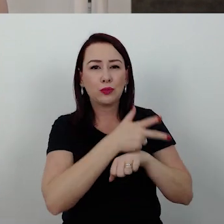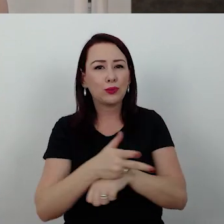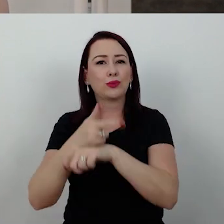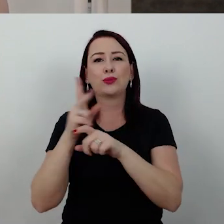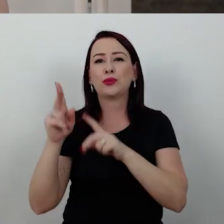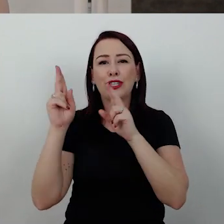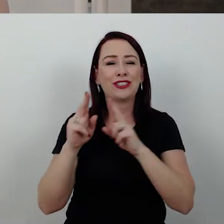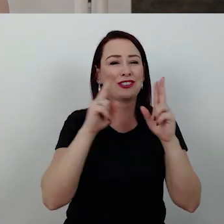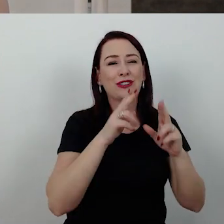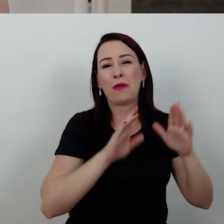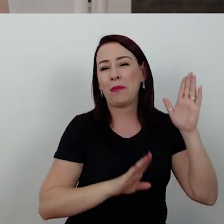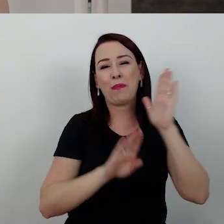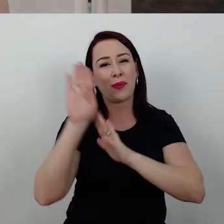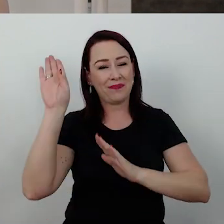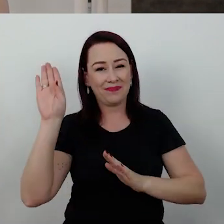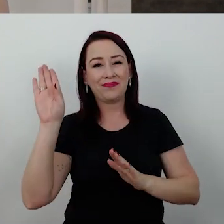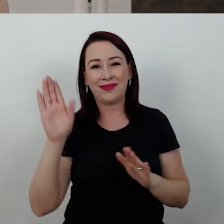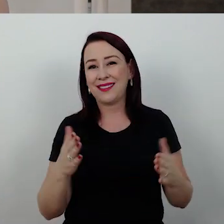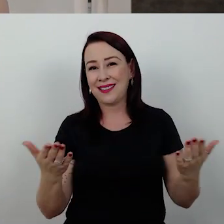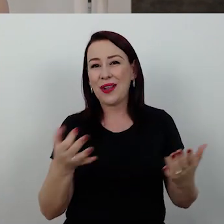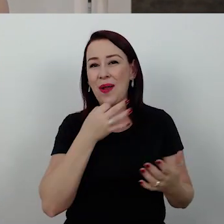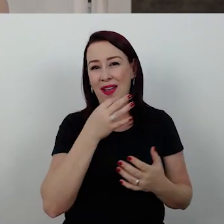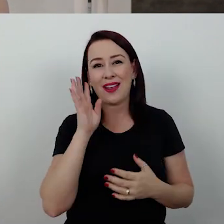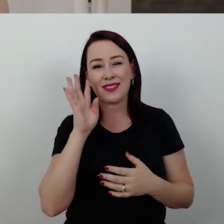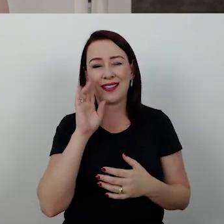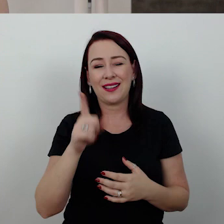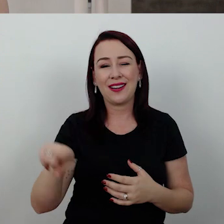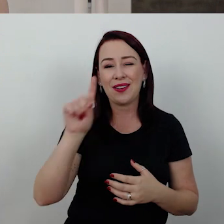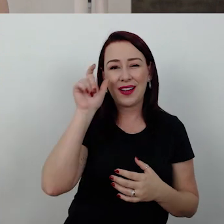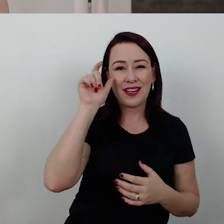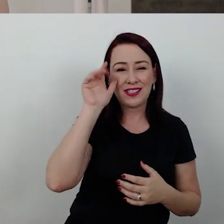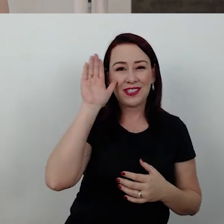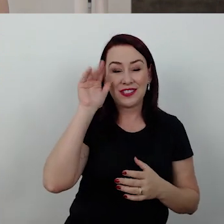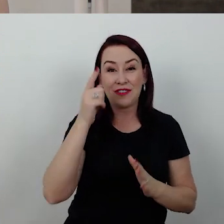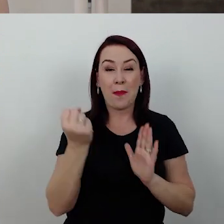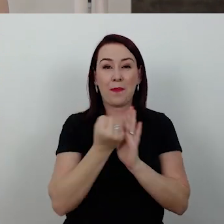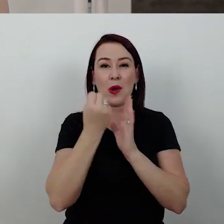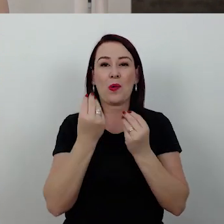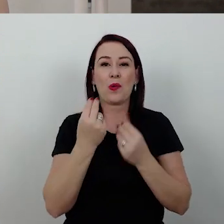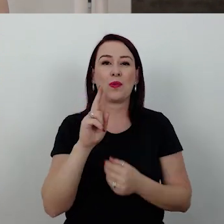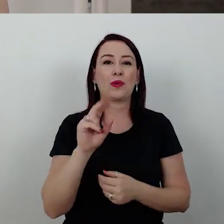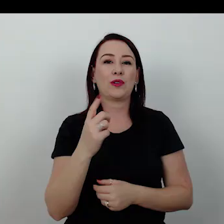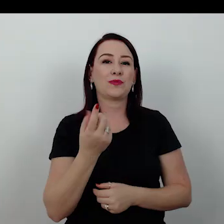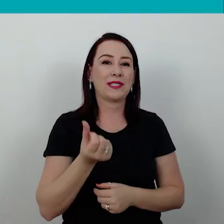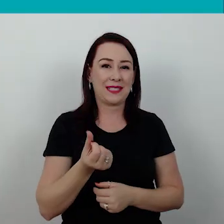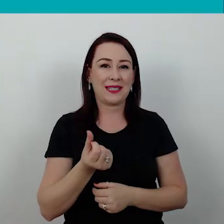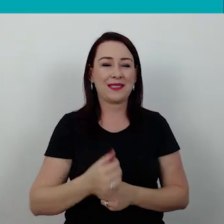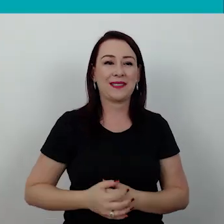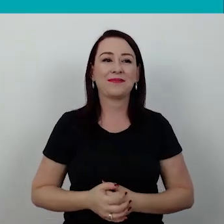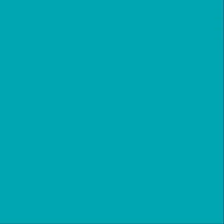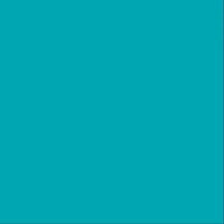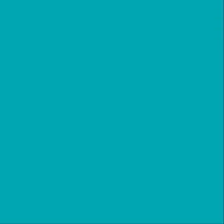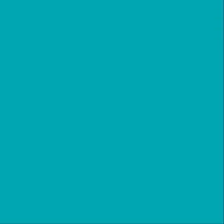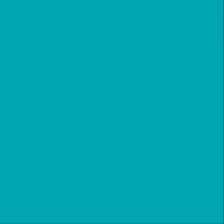onde ele ia parar, né? Então, acho que é legal a gente assistir esse making-off, que é um ano muito marcante para a gente.